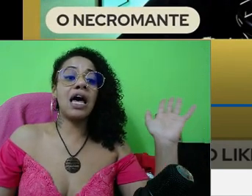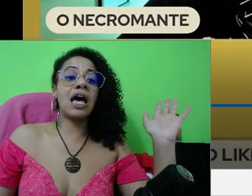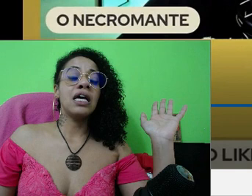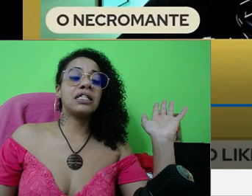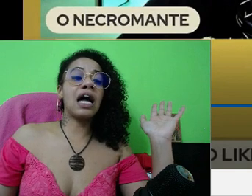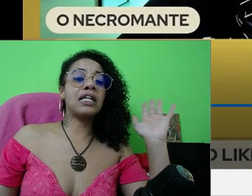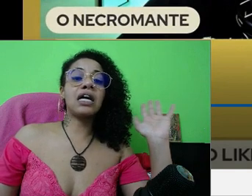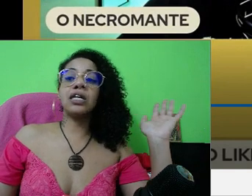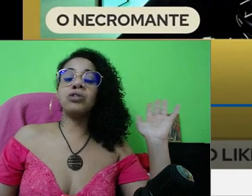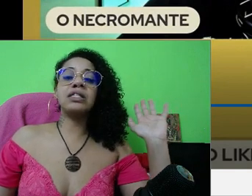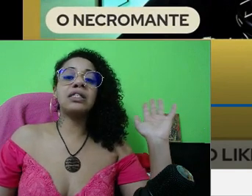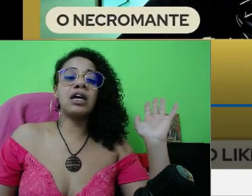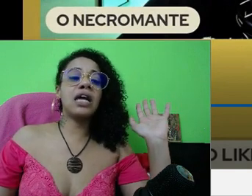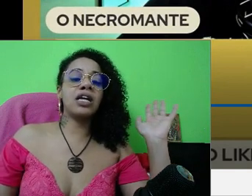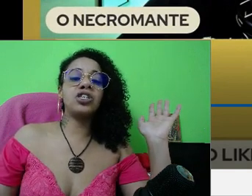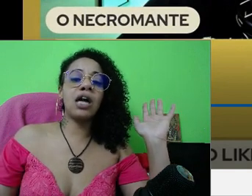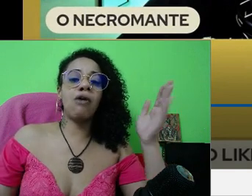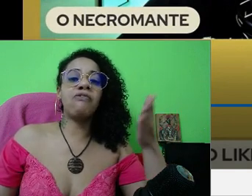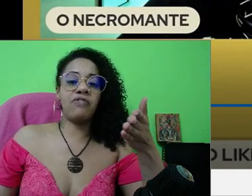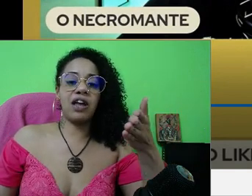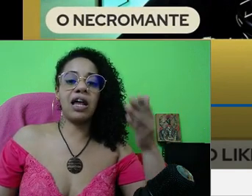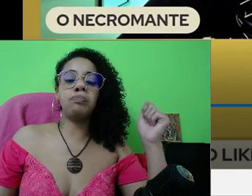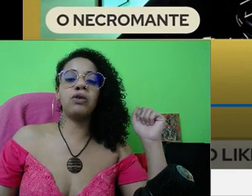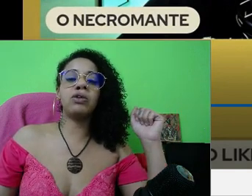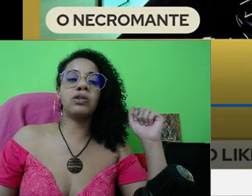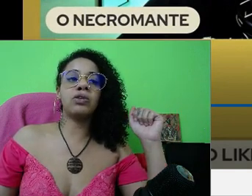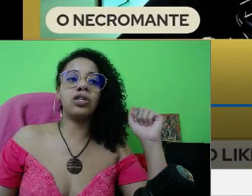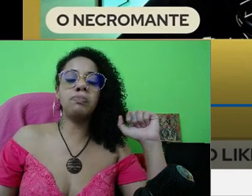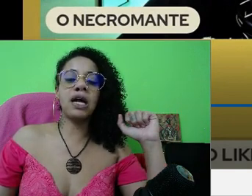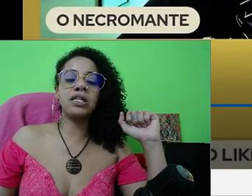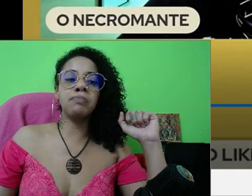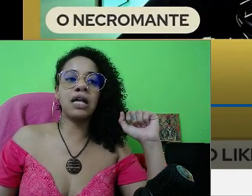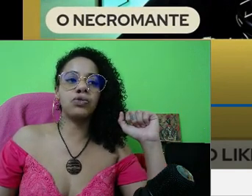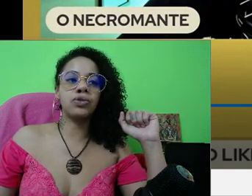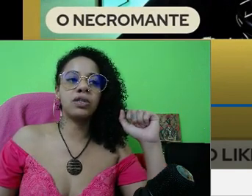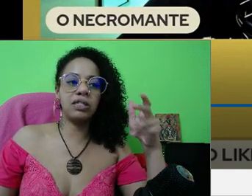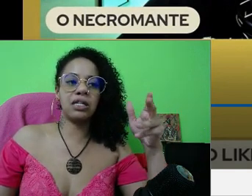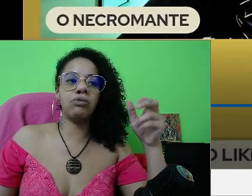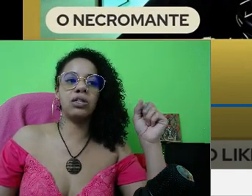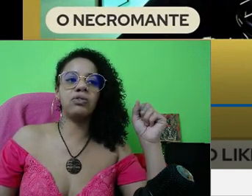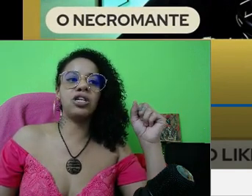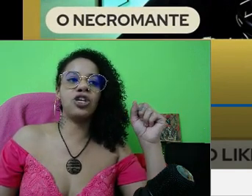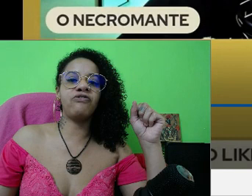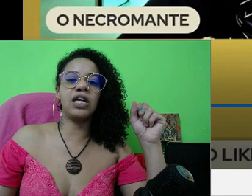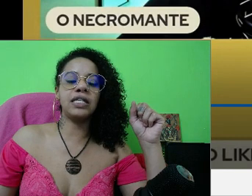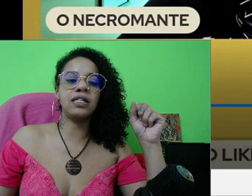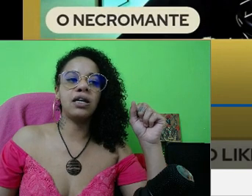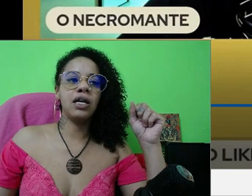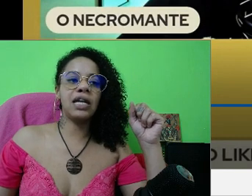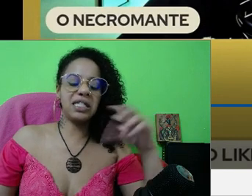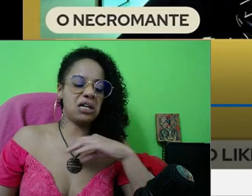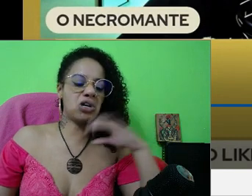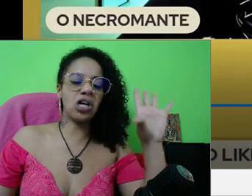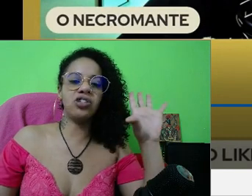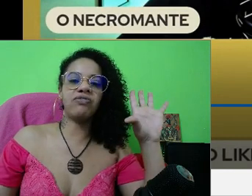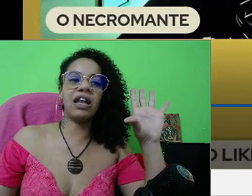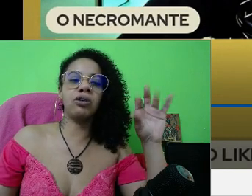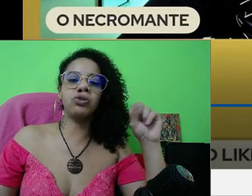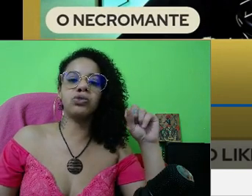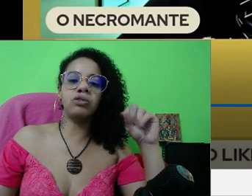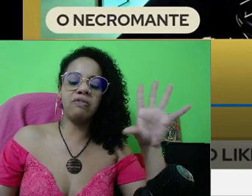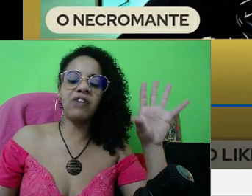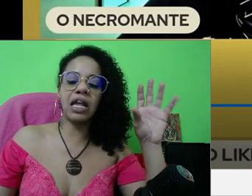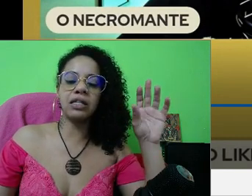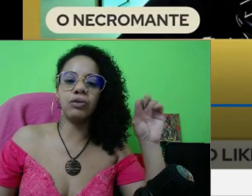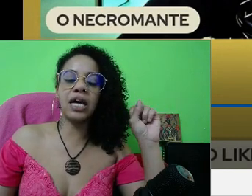tá Tá atacando a esquerda radical falado pelo que seu querido Marques Matos que você tá usando aí de referência né Você gosta